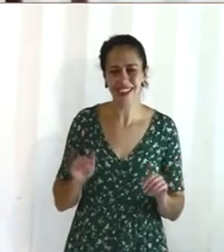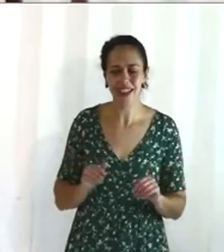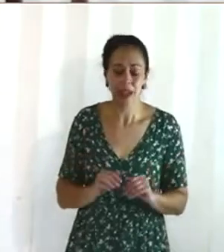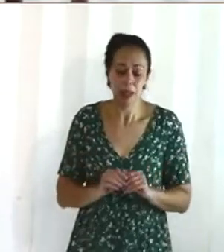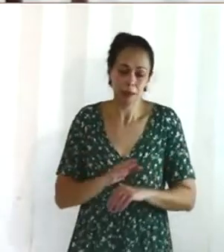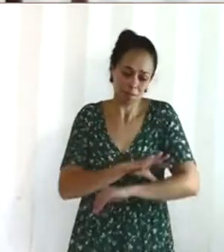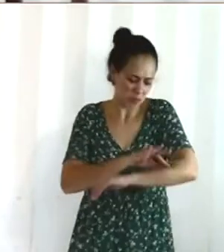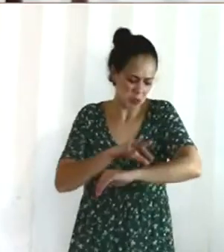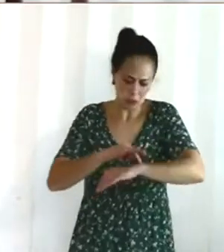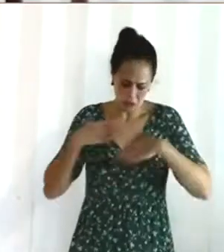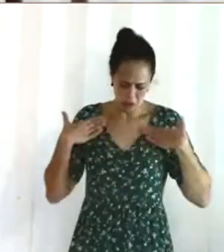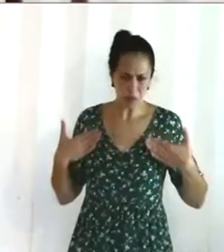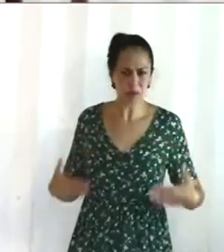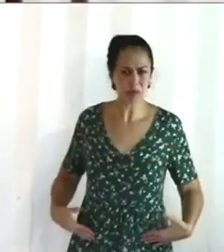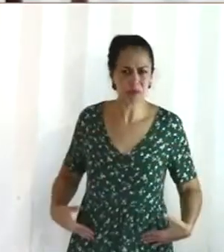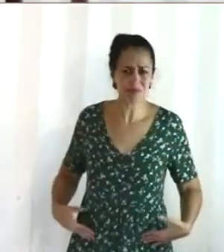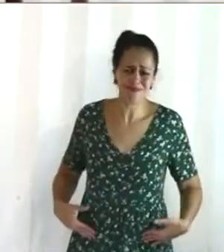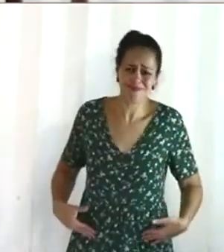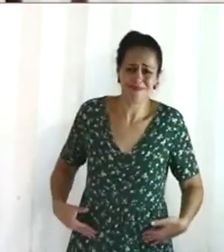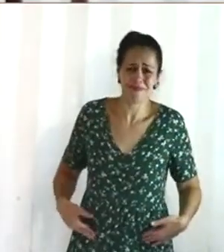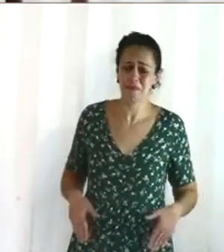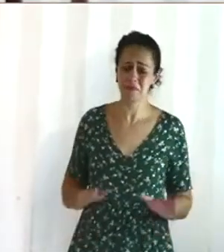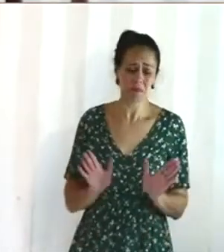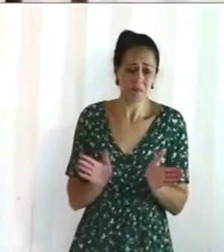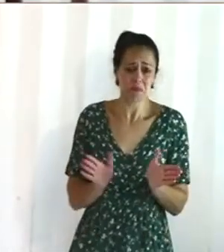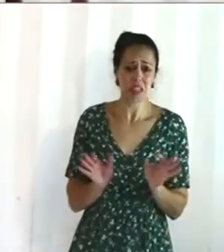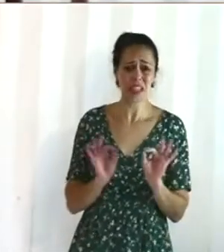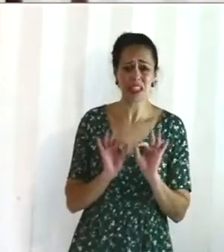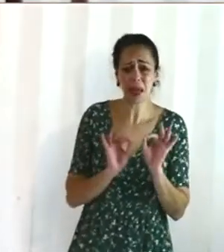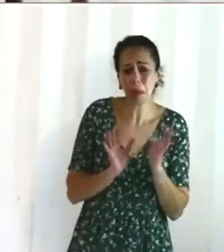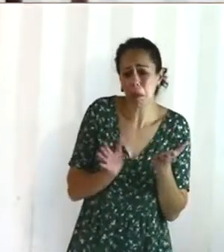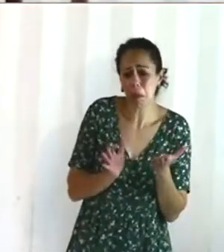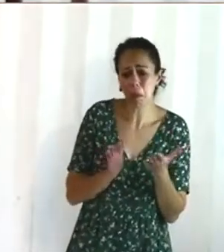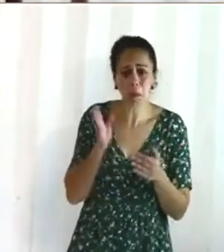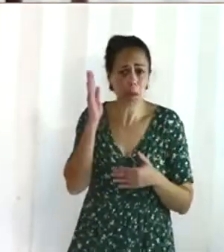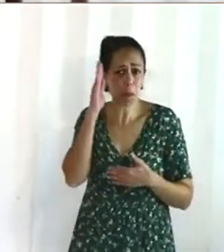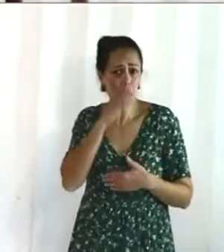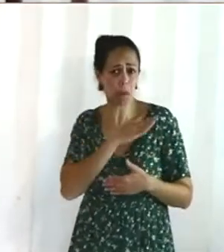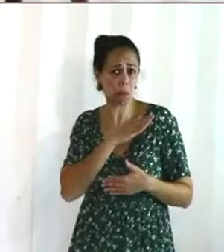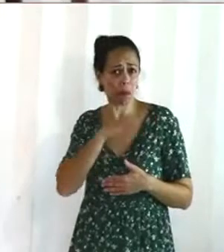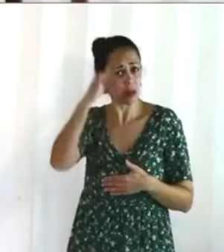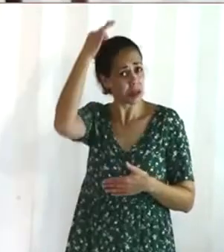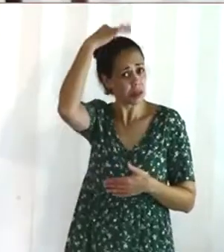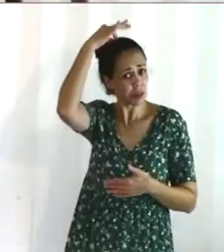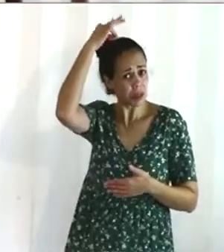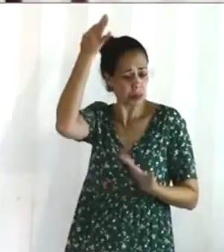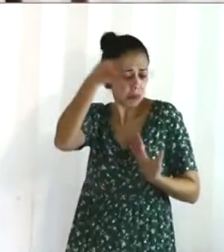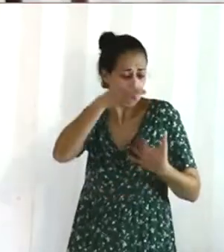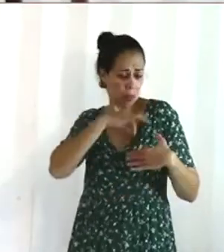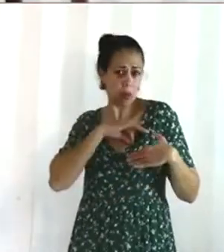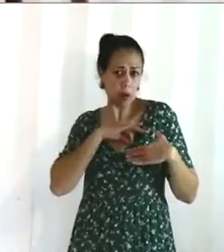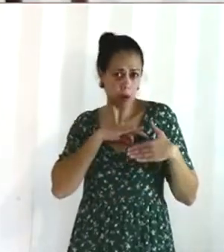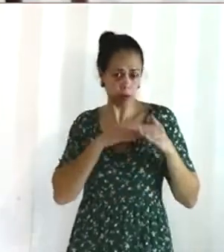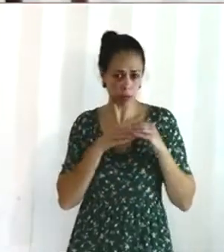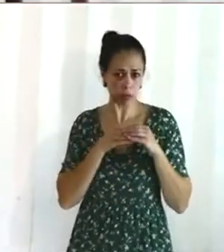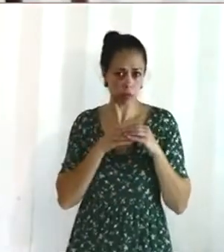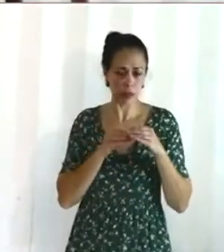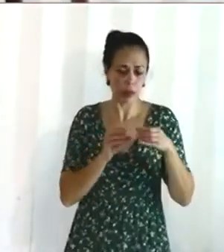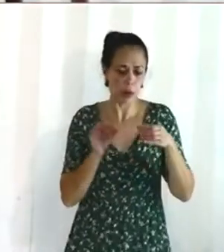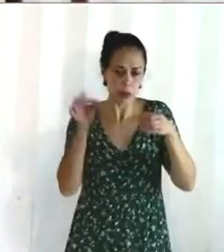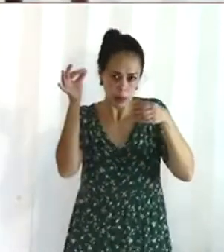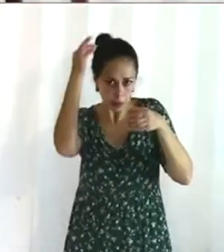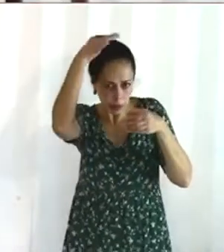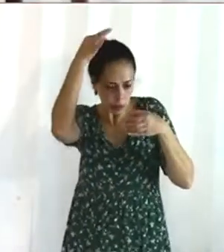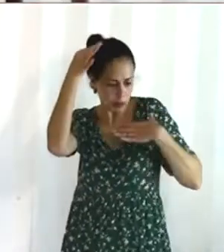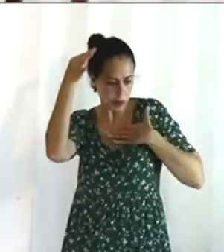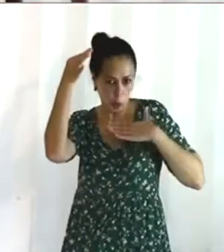um aprisionamento do espírito. O espírito estava preso ao corpo. Então esse era um pensamento surgido